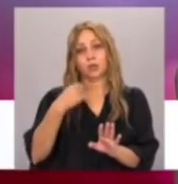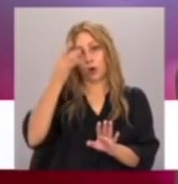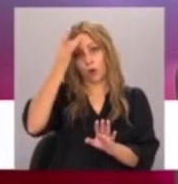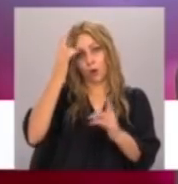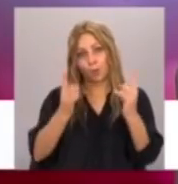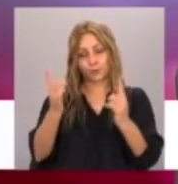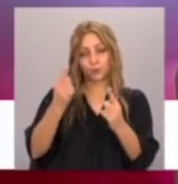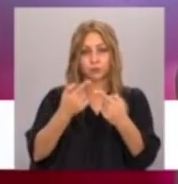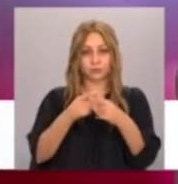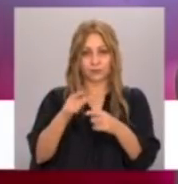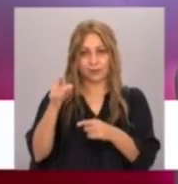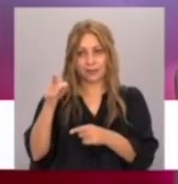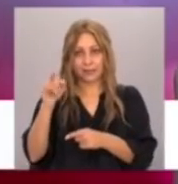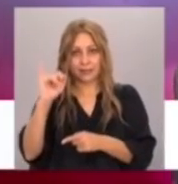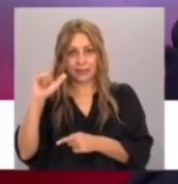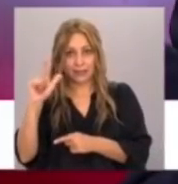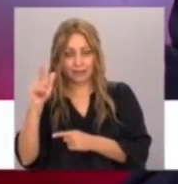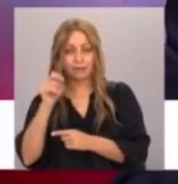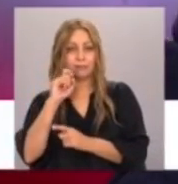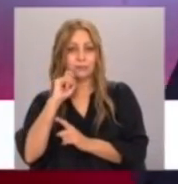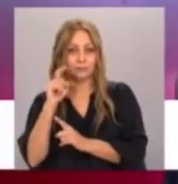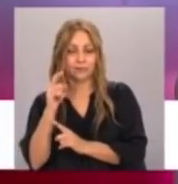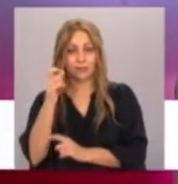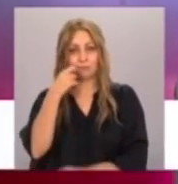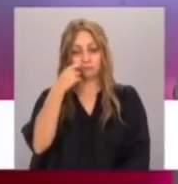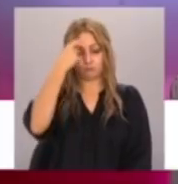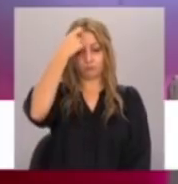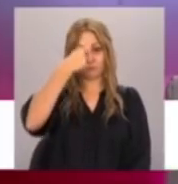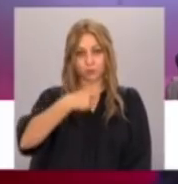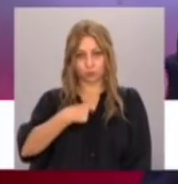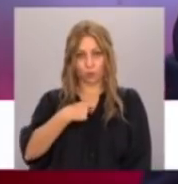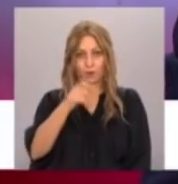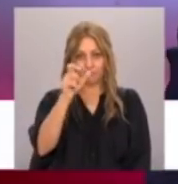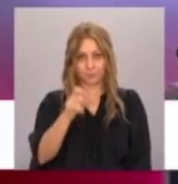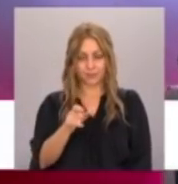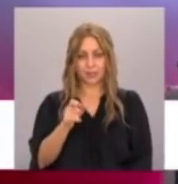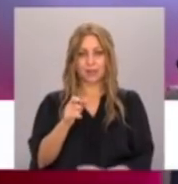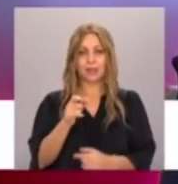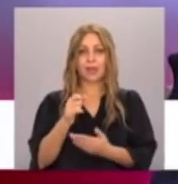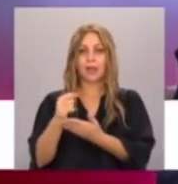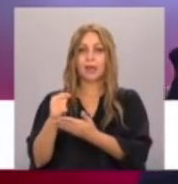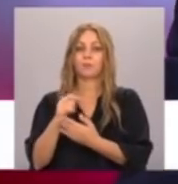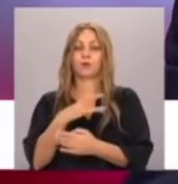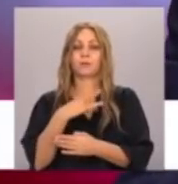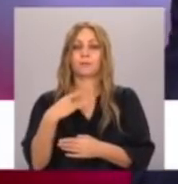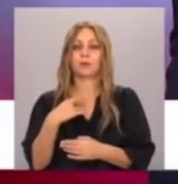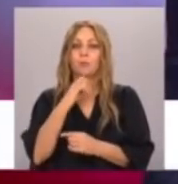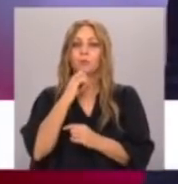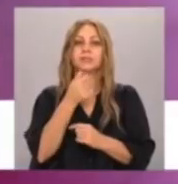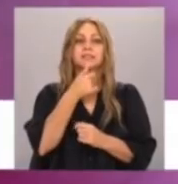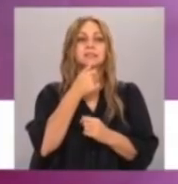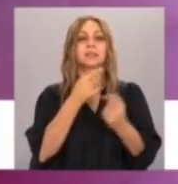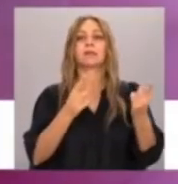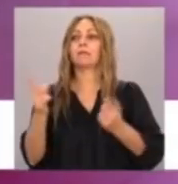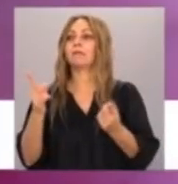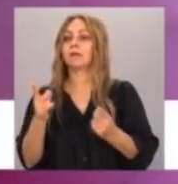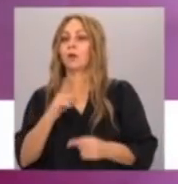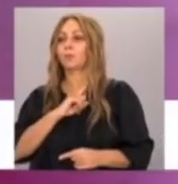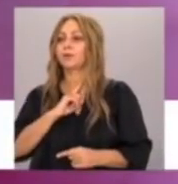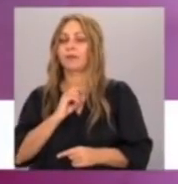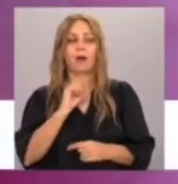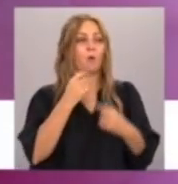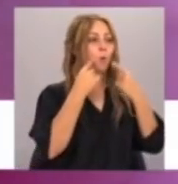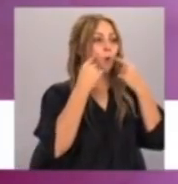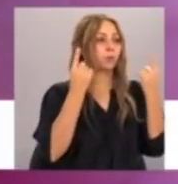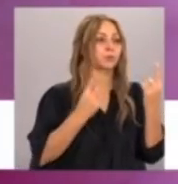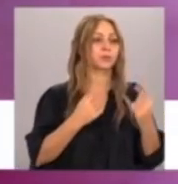aquilo que ao fim o cidadão uma vez que necessite de um apoio médico se dirija posso escolher estão privados isso é o